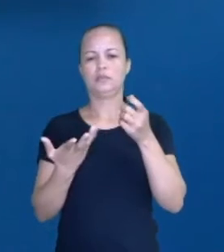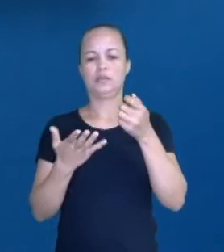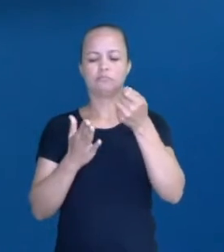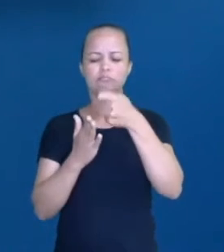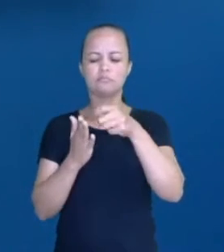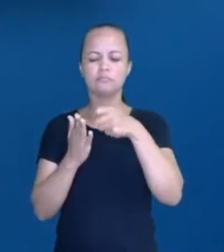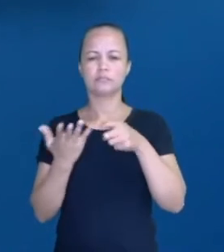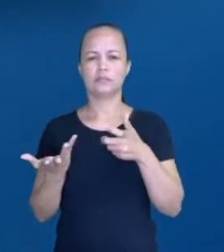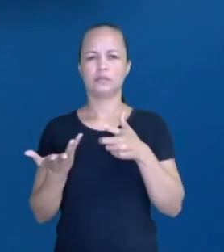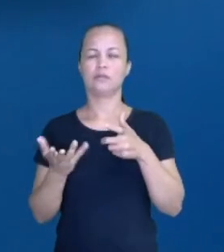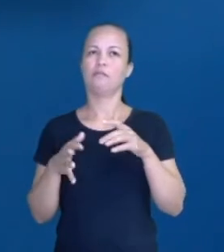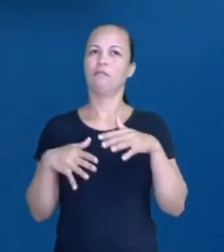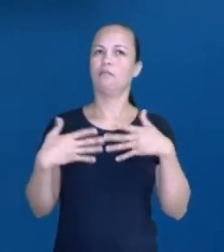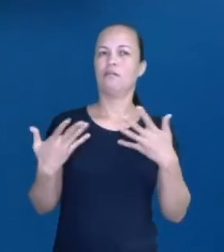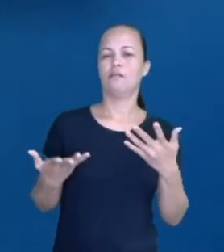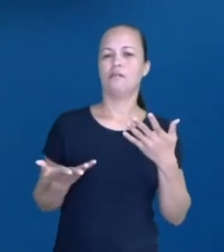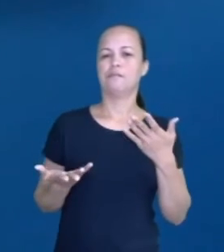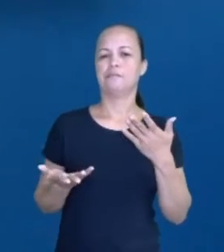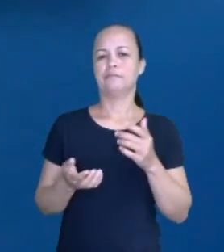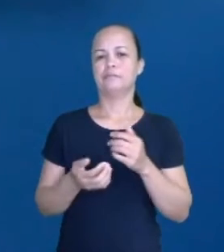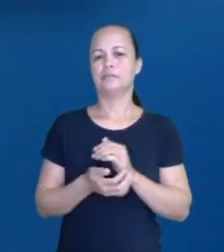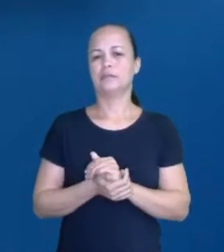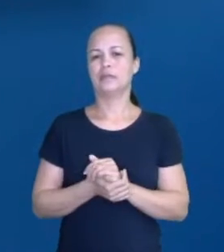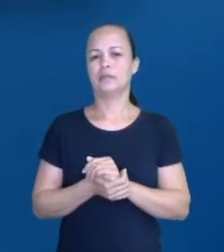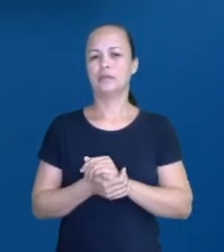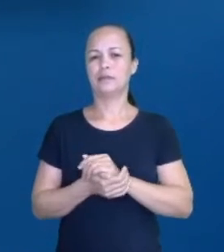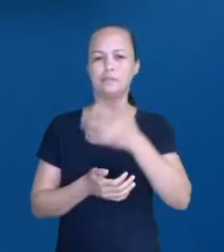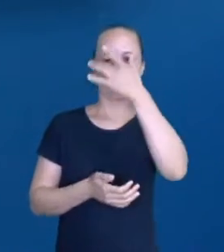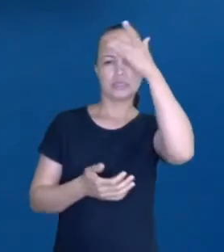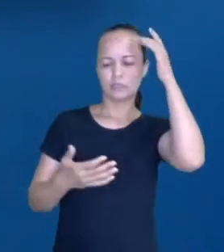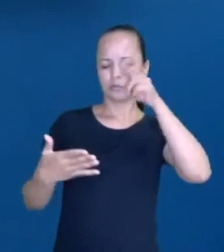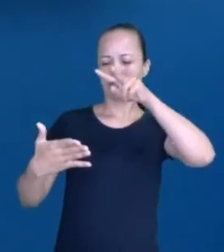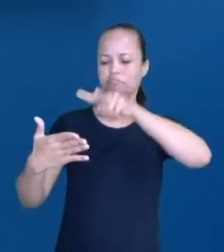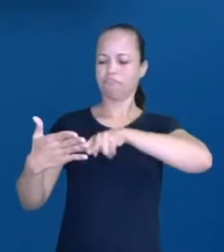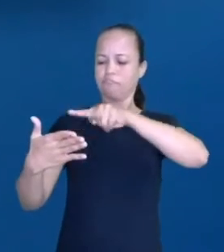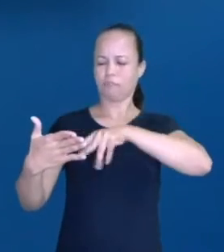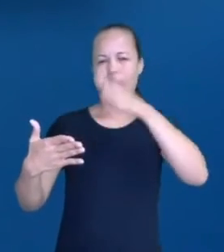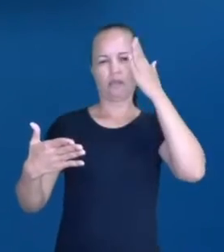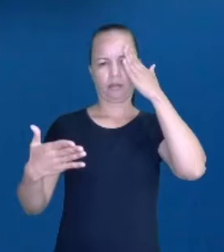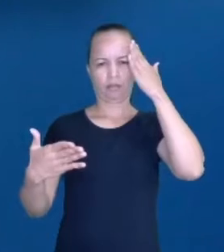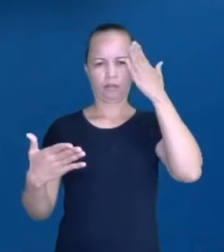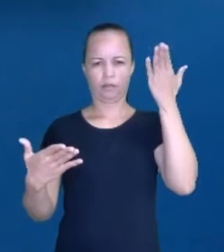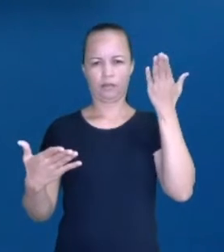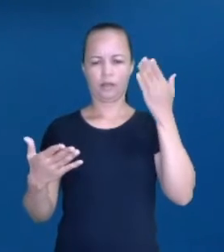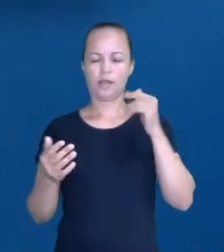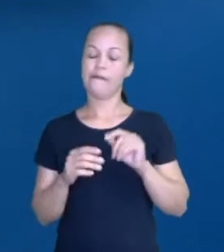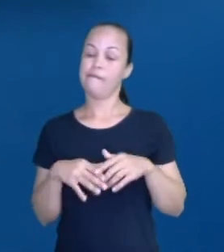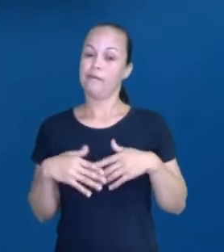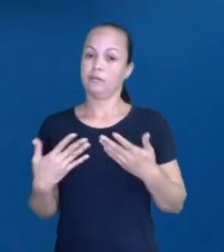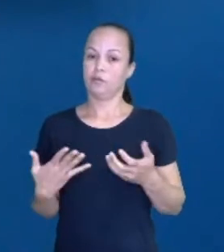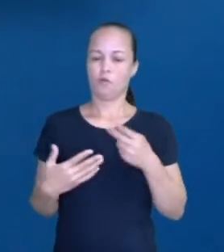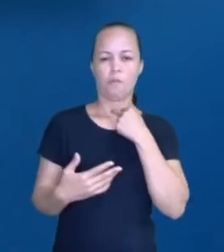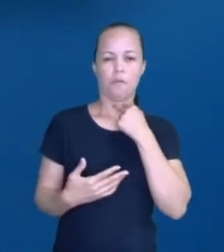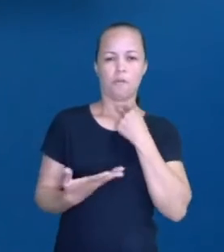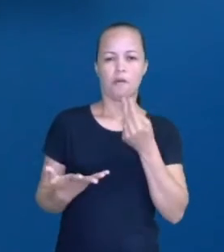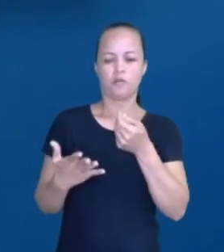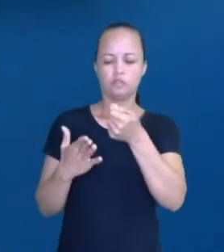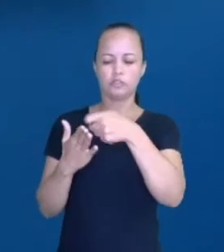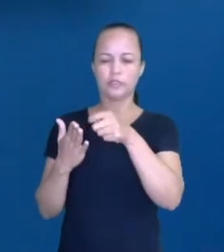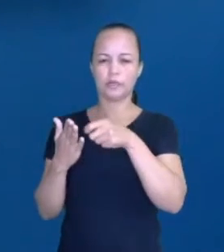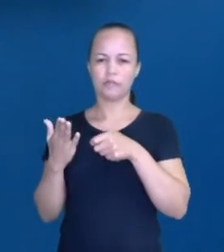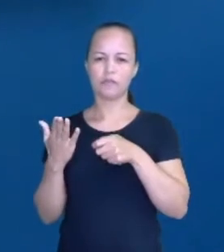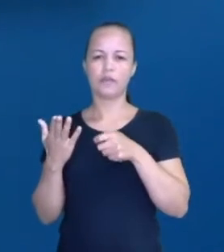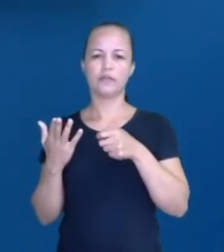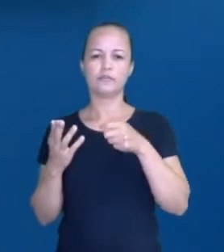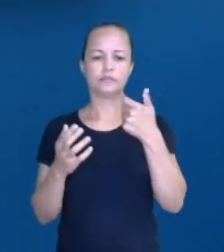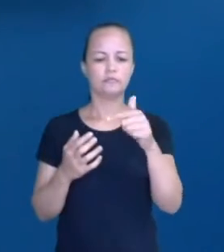nisso. Eita, será que a pessoa que for ler vai entender? Então, não posso ali escrever um texto sem